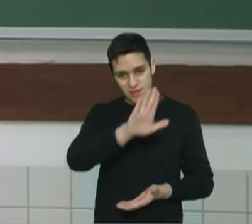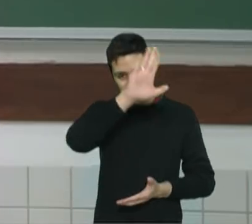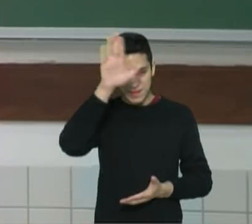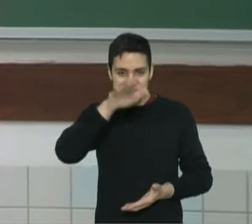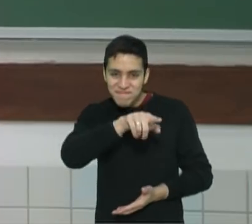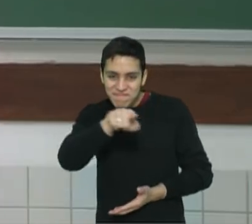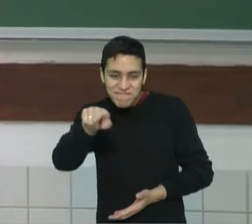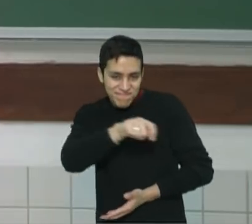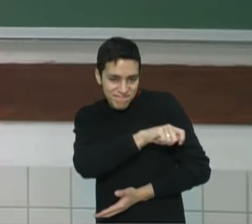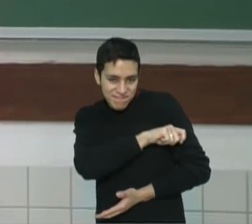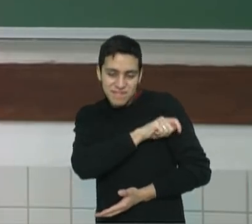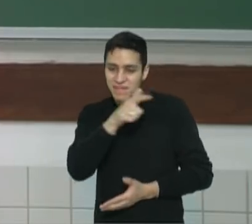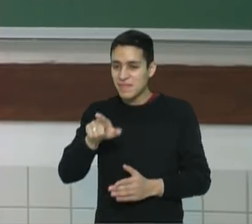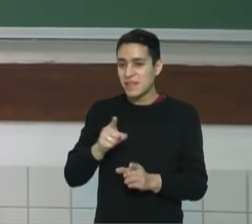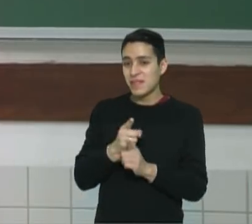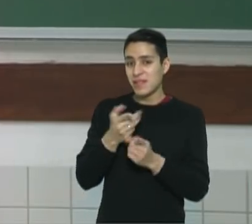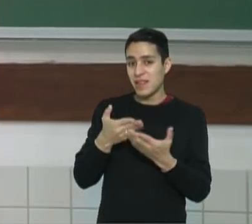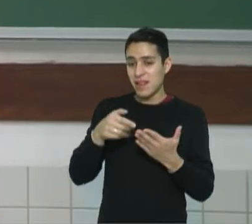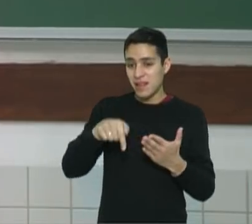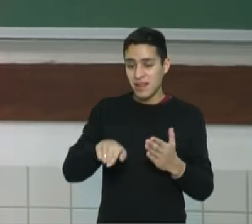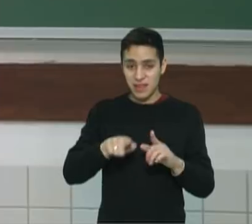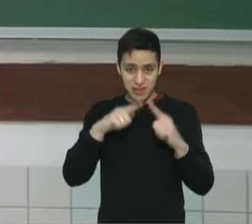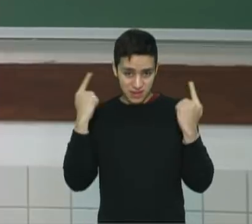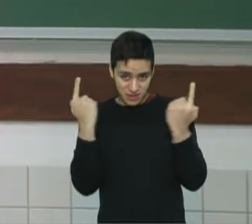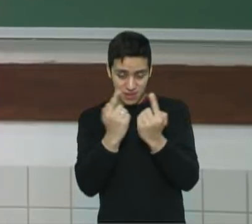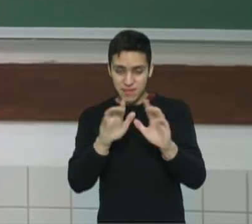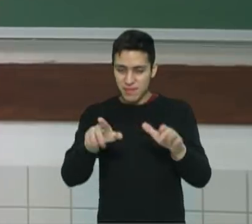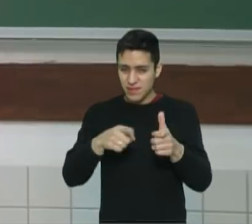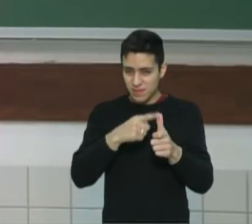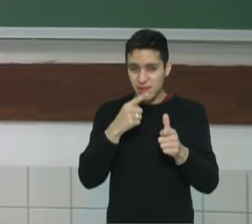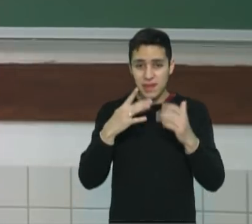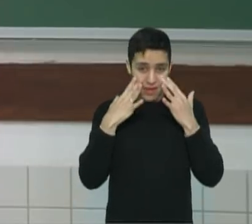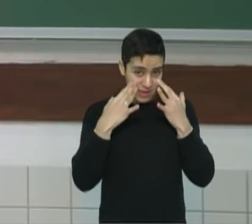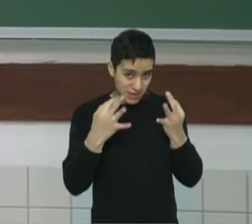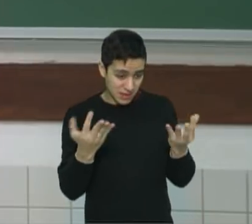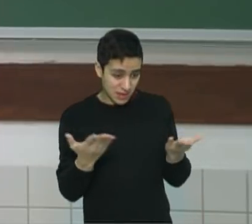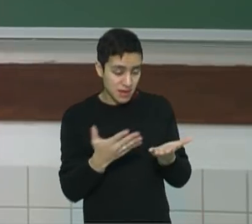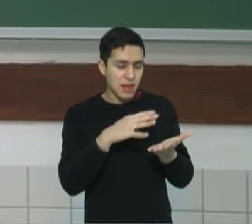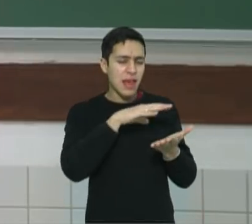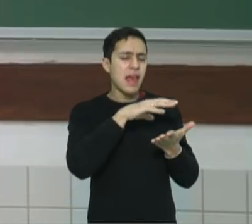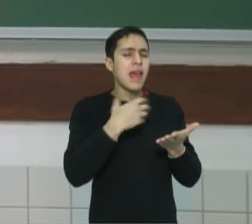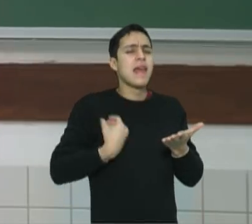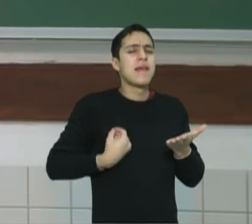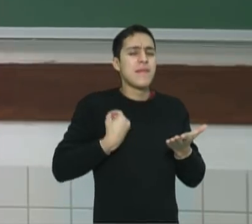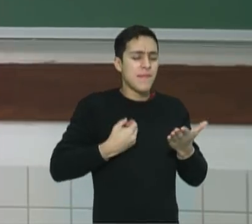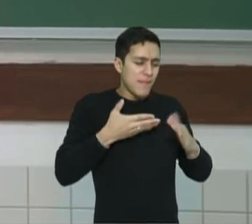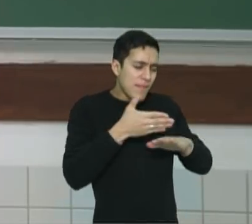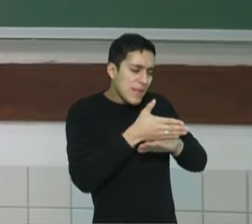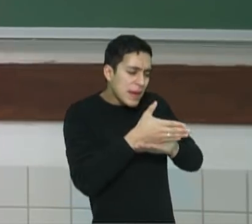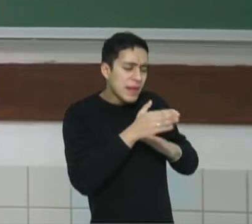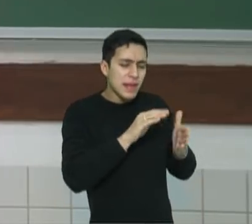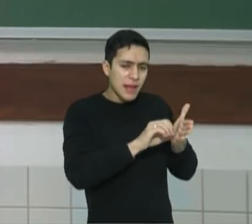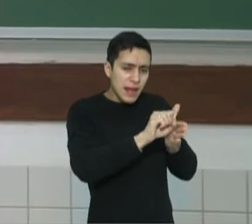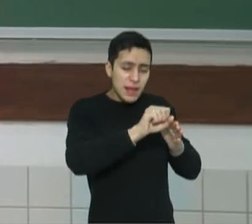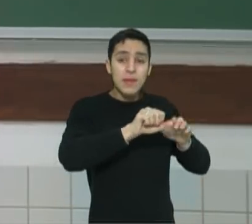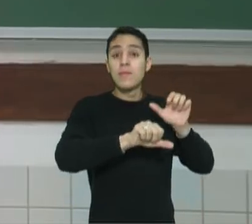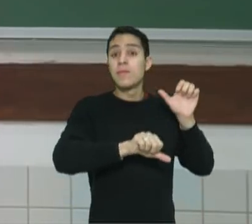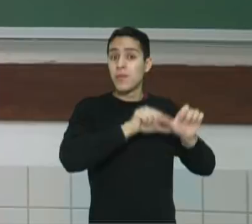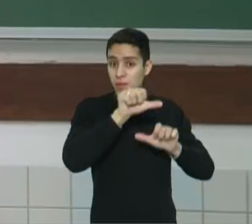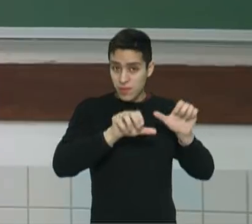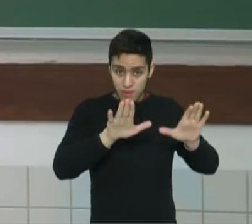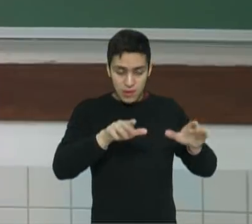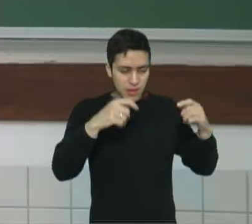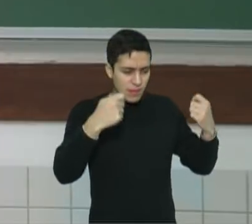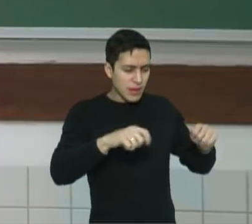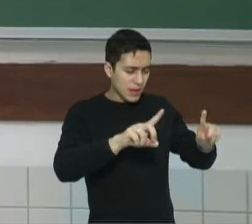alunos, para mais um encontro em Geografia, mas antes de iniciarmos, prestem atenção que o registro de frequência no Classroom mudou. Basta clicar